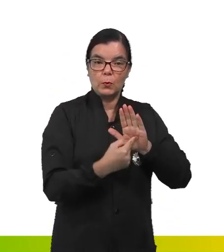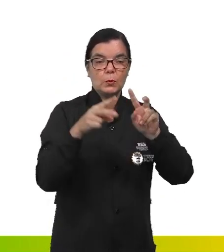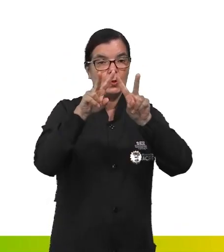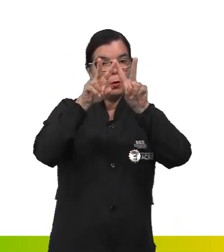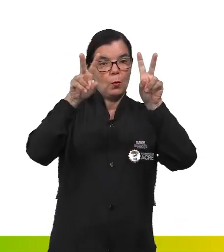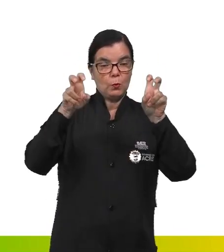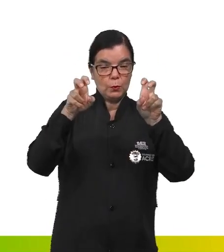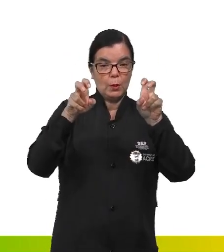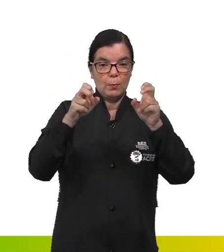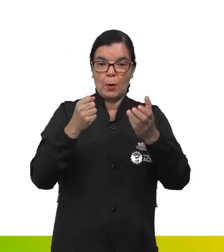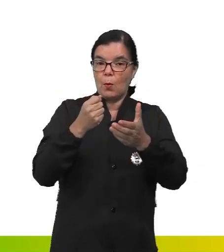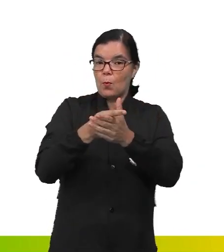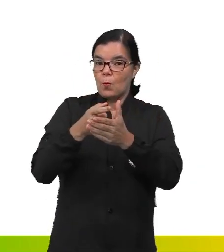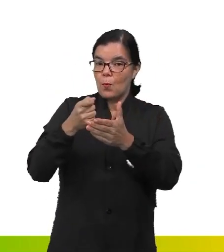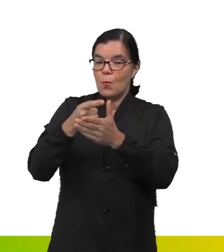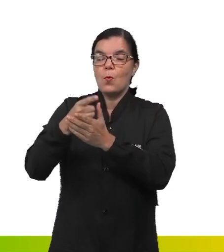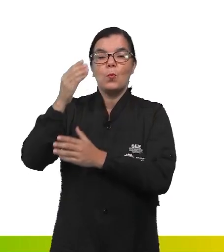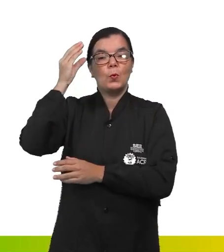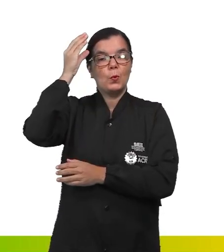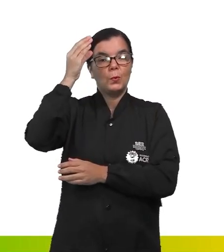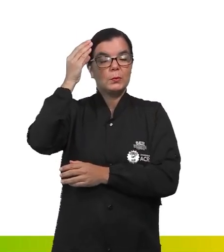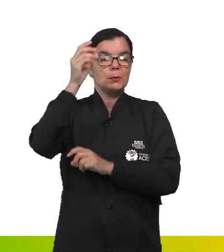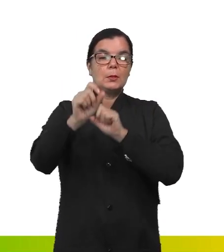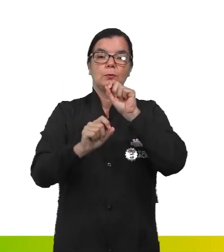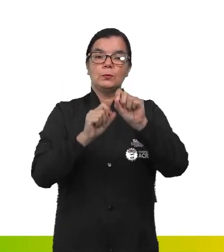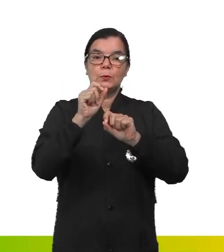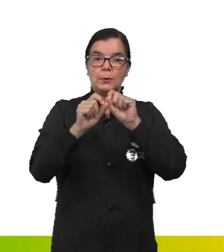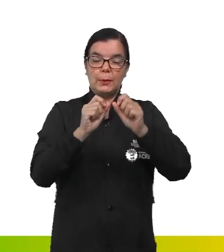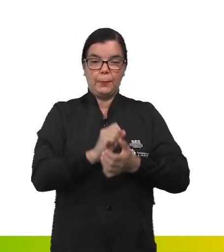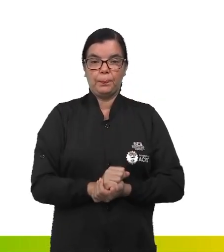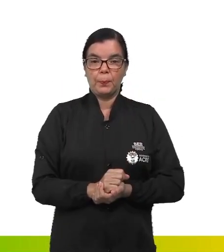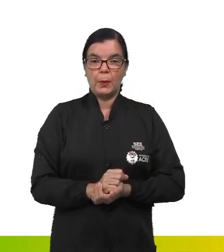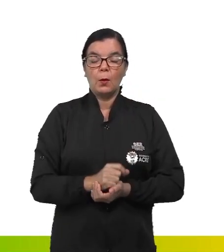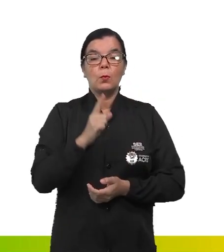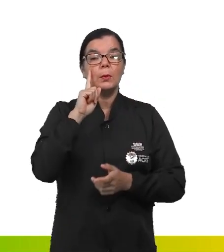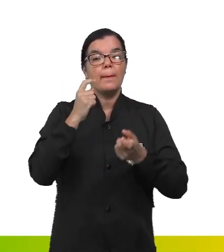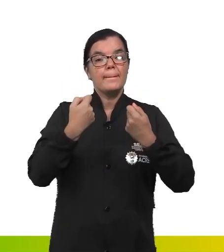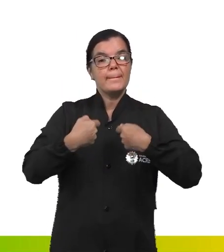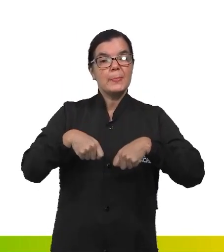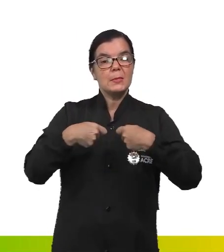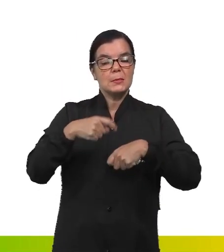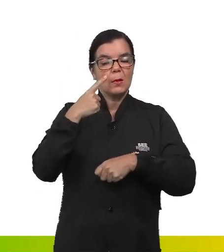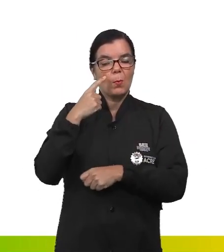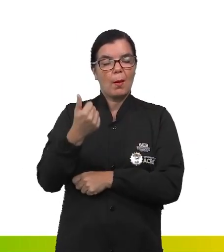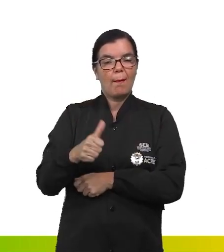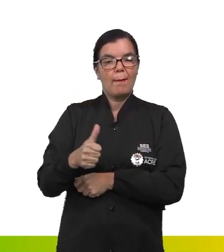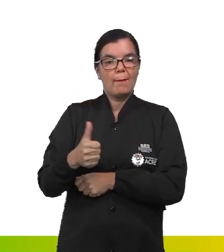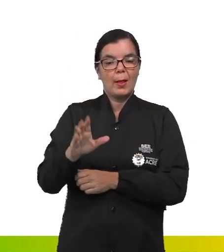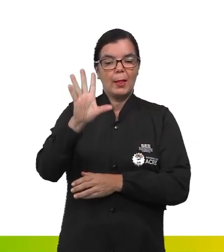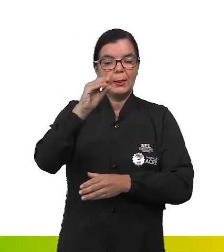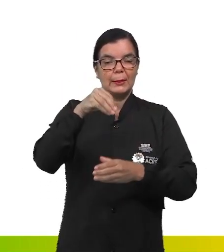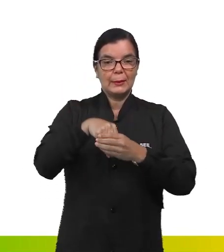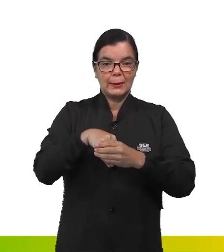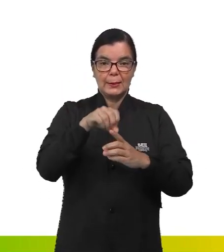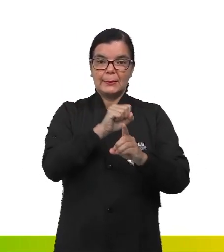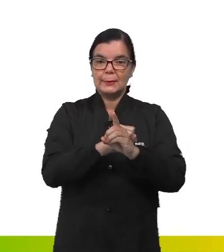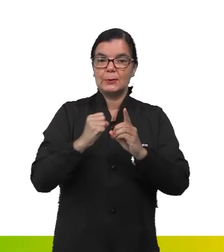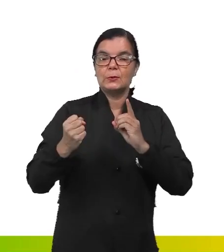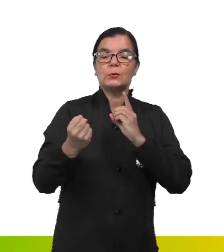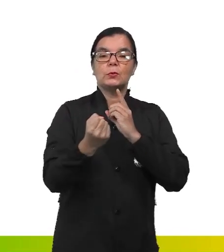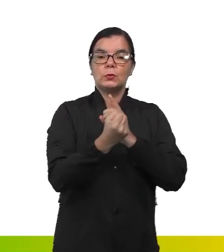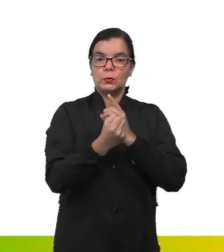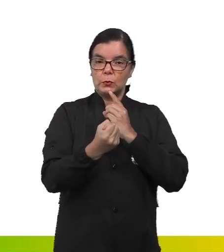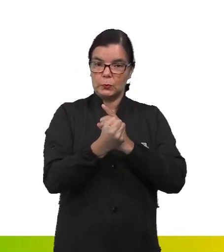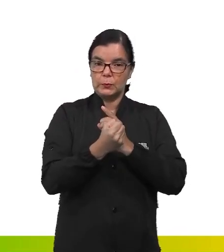é consumo consciente e ela aborda o seguinte: o que precisamos avaliar, pessoal, dentro da nossa sociedade